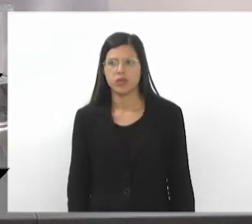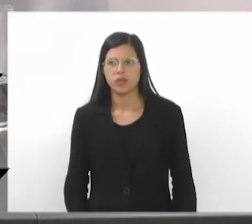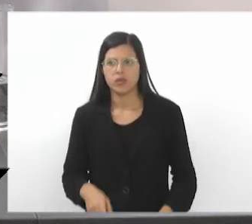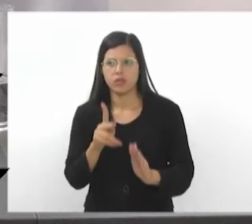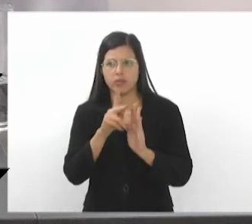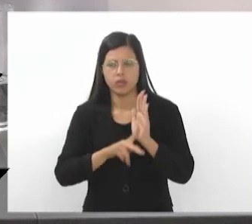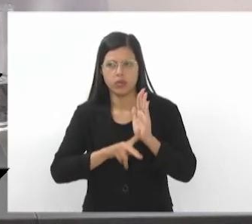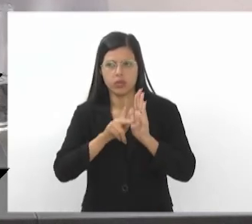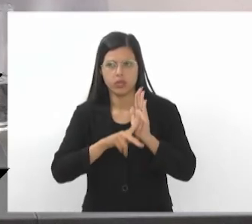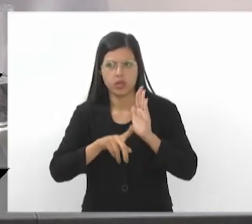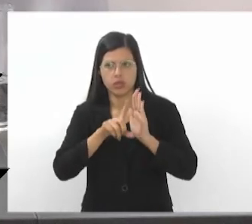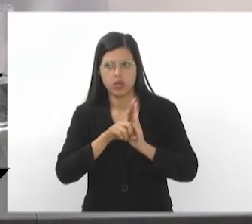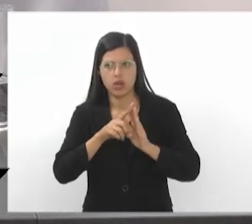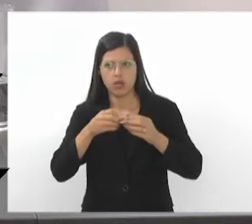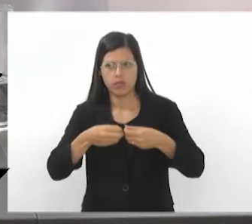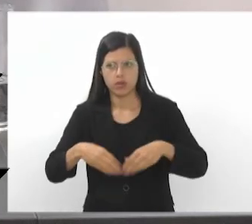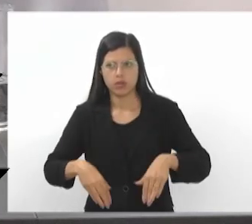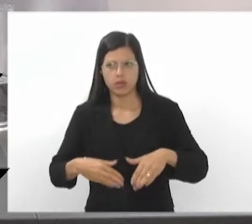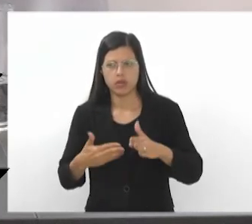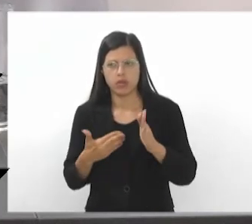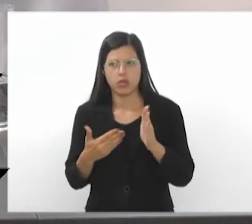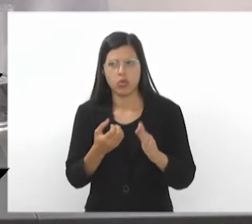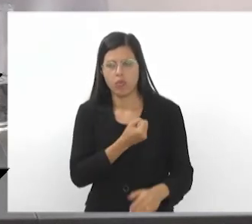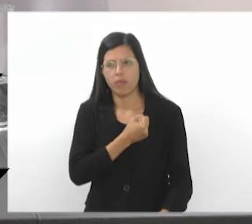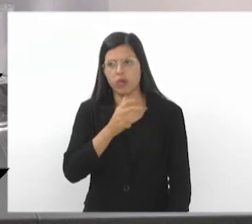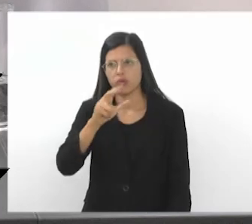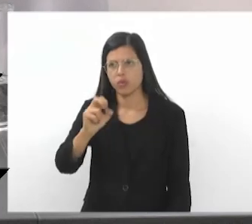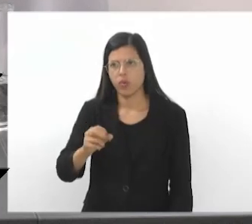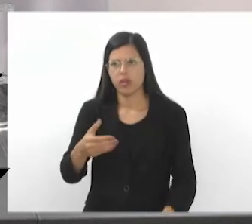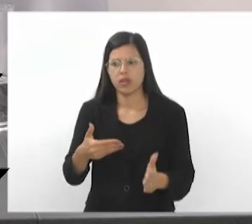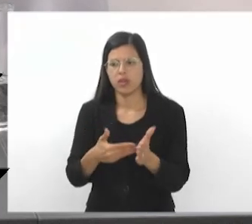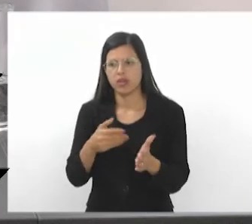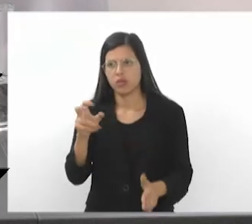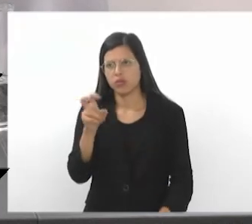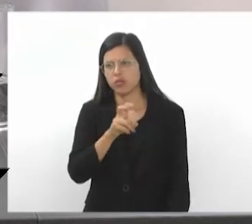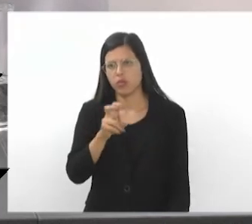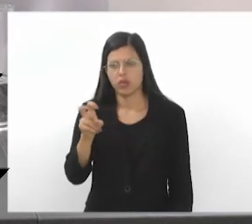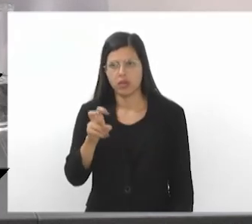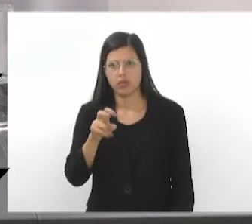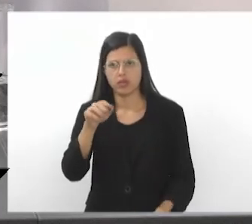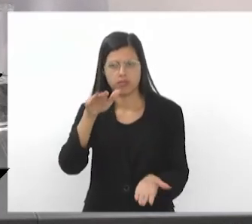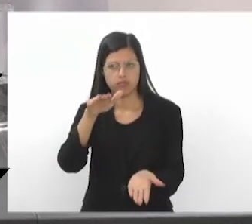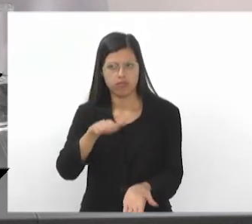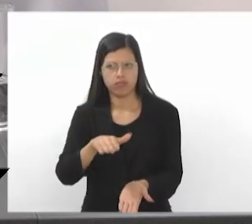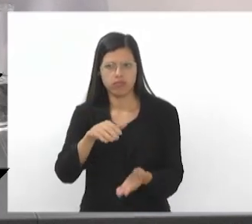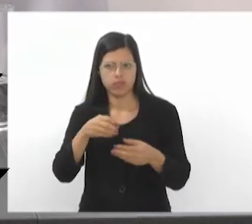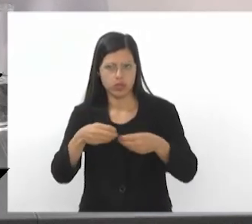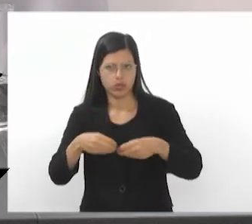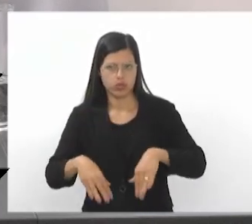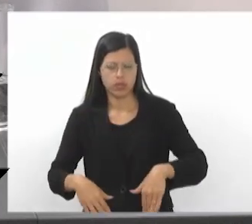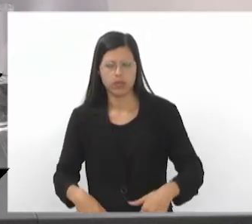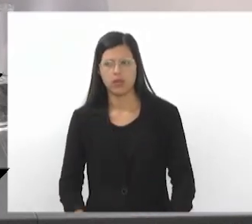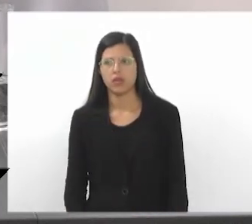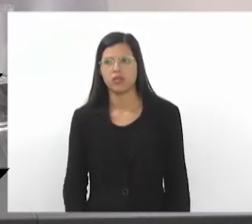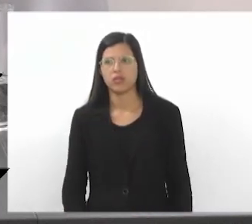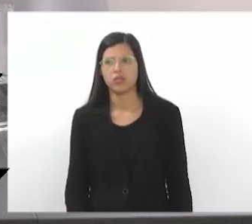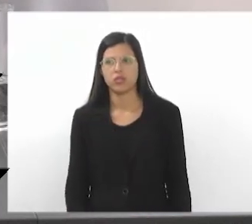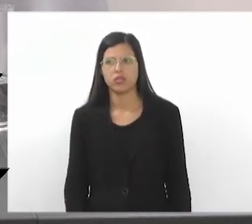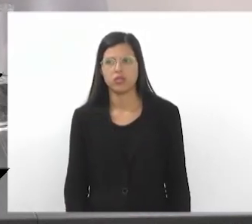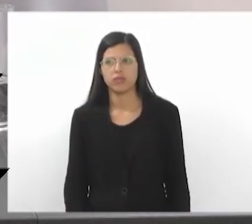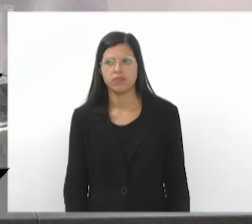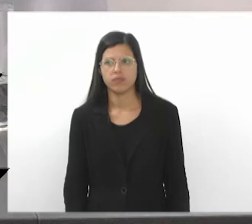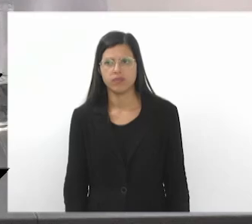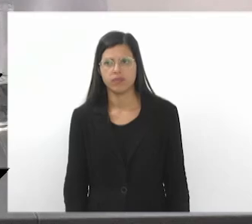de prejudicabilidade que vai do 50 ao 55 é o bloco a prejudicabilidade,